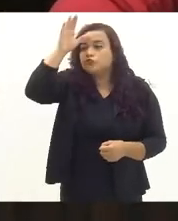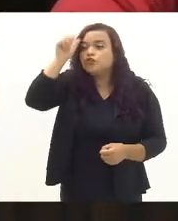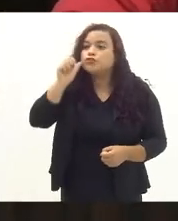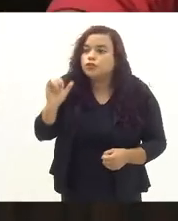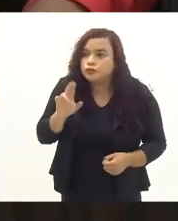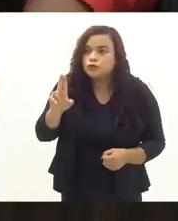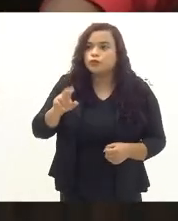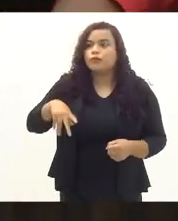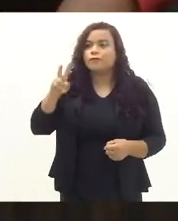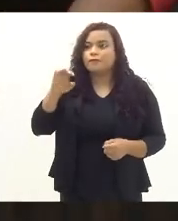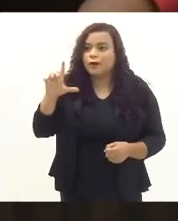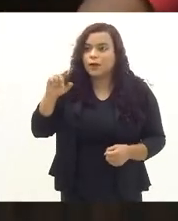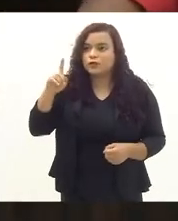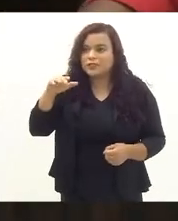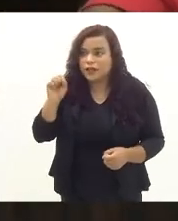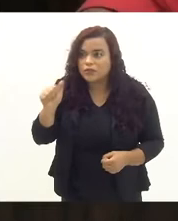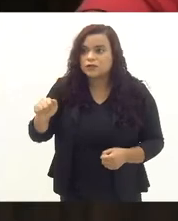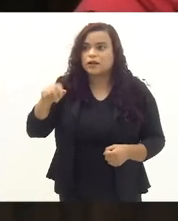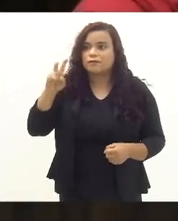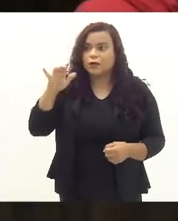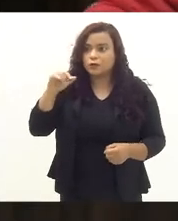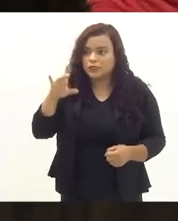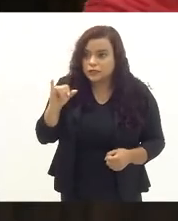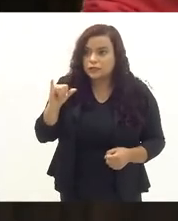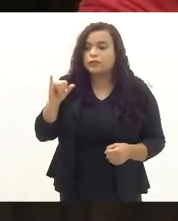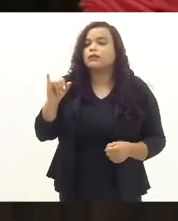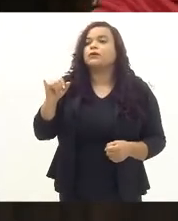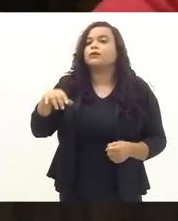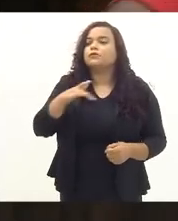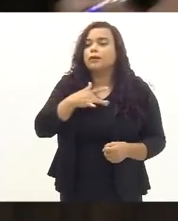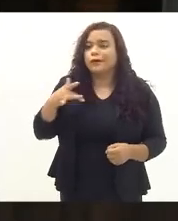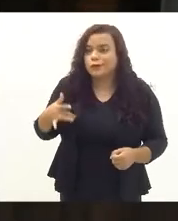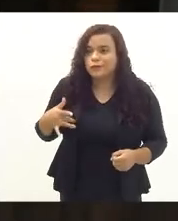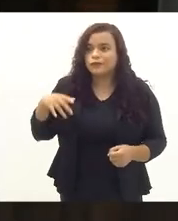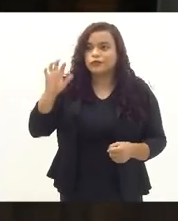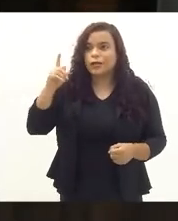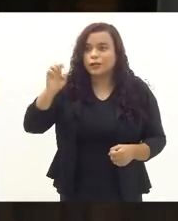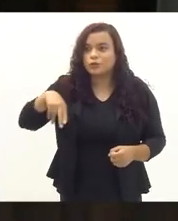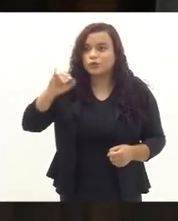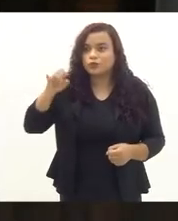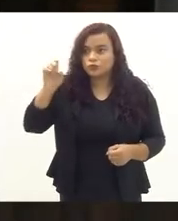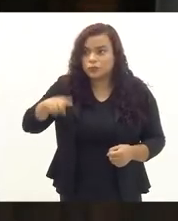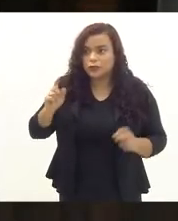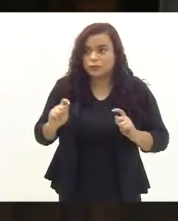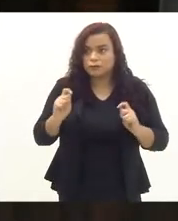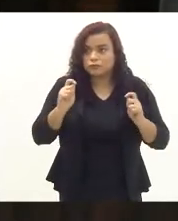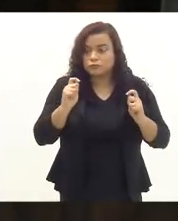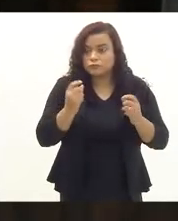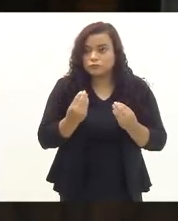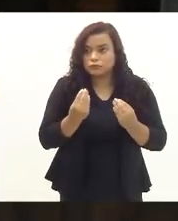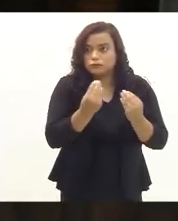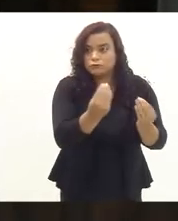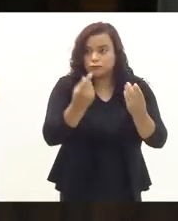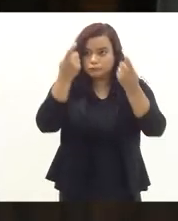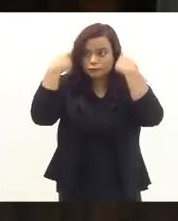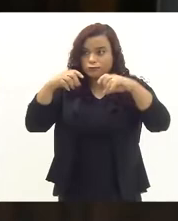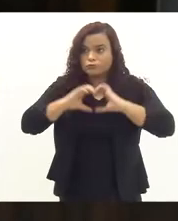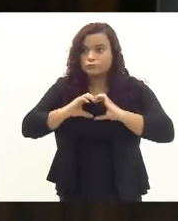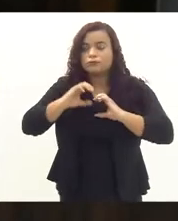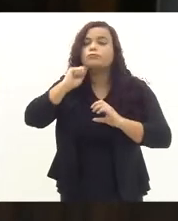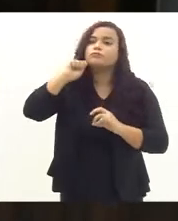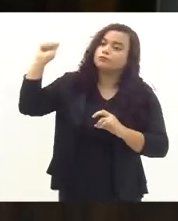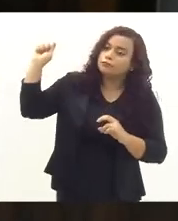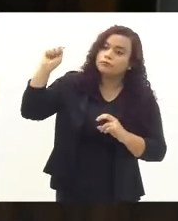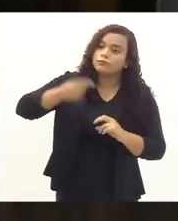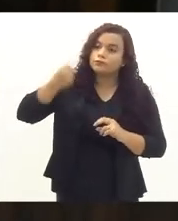Valdecir da saúde e Wellington José concede a medalha Tiradentes e respectivo diploma ao 1º Sargento da Polícia Militar